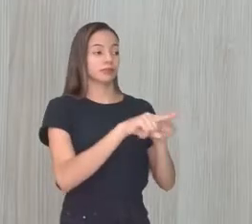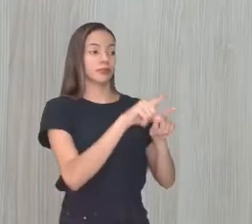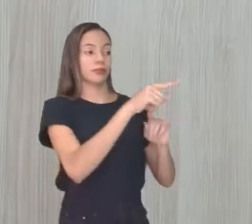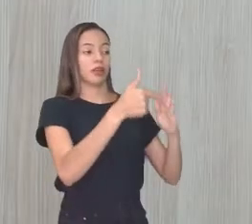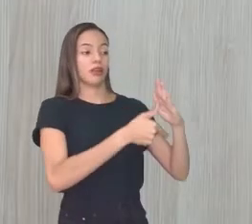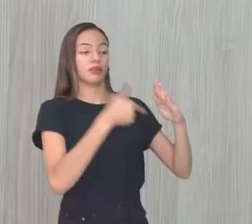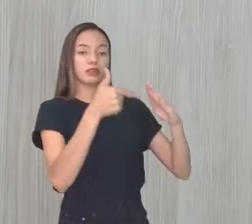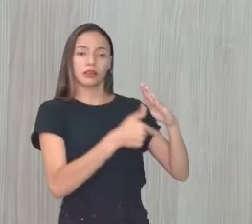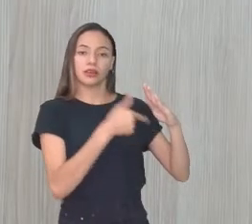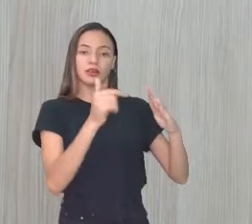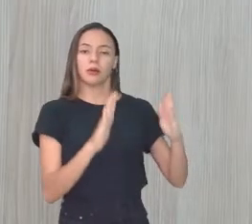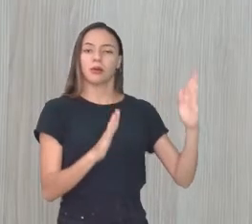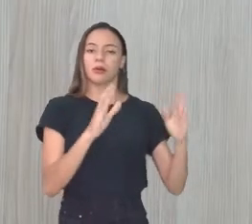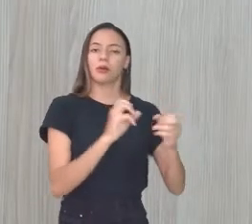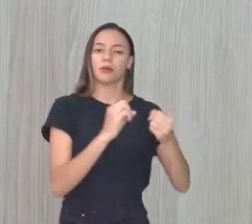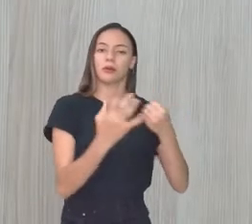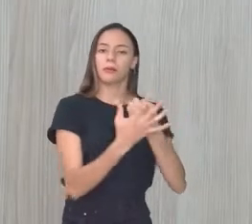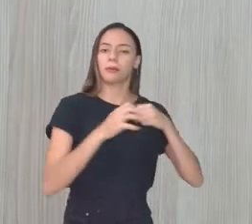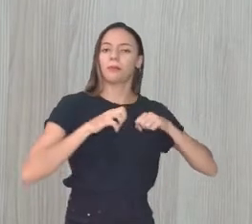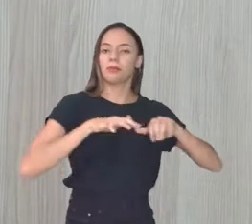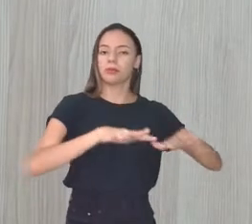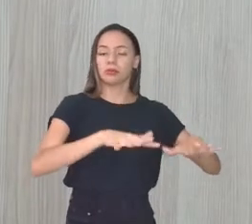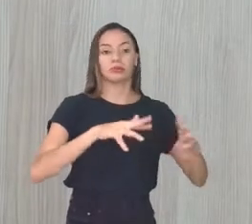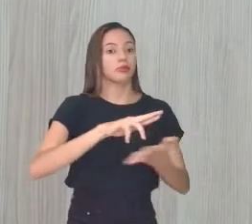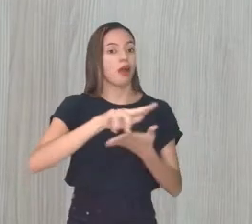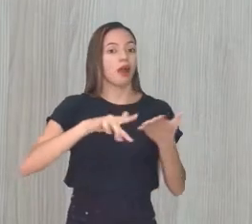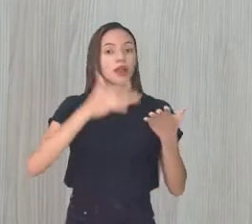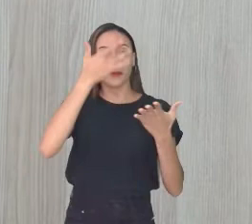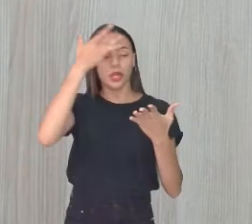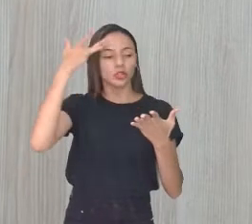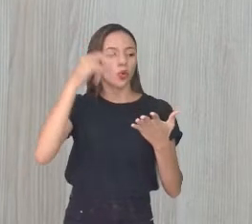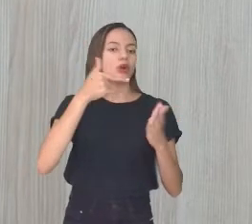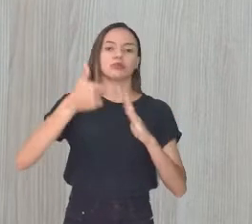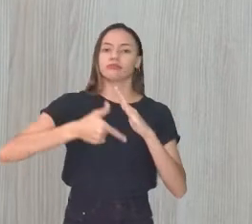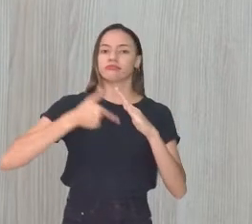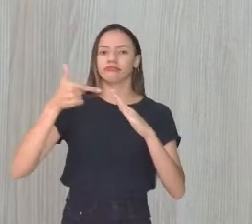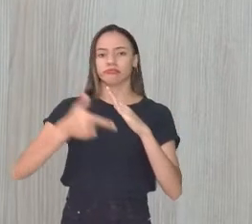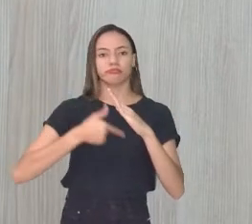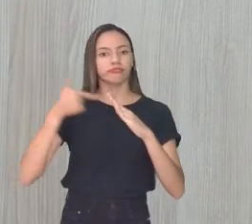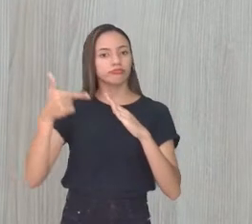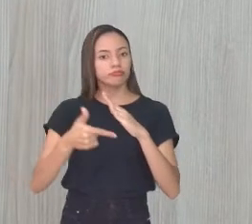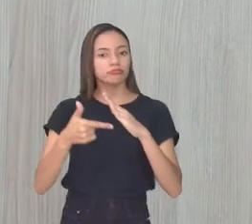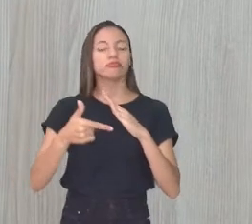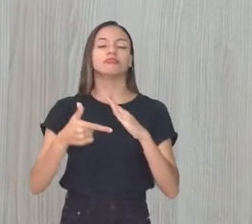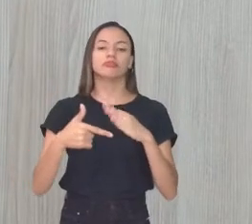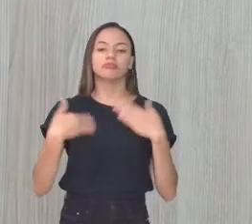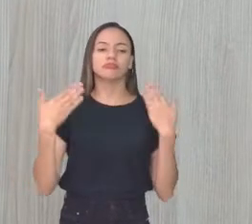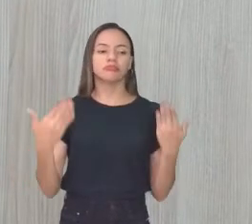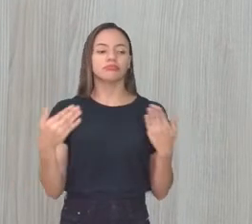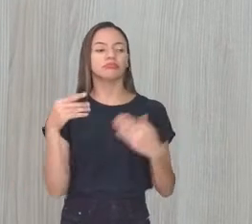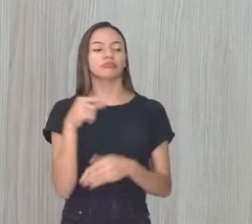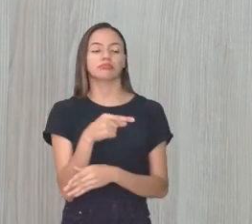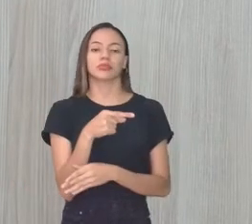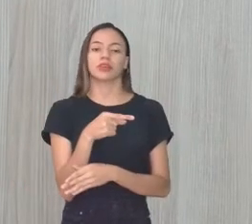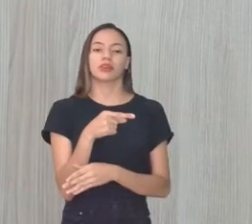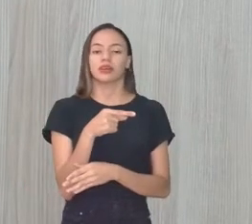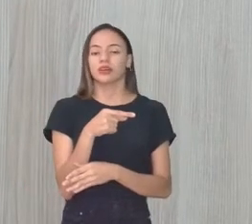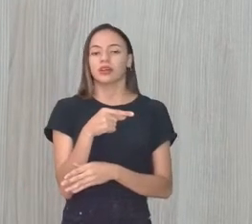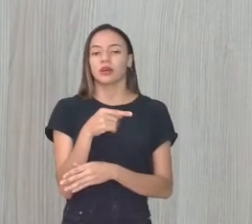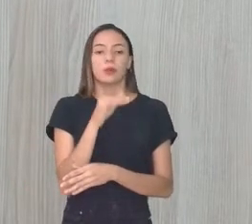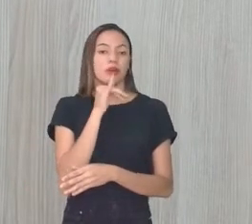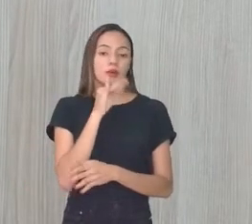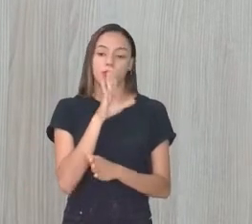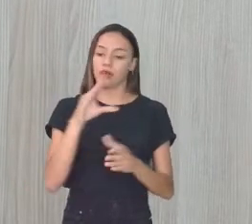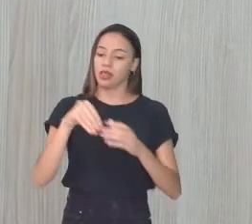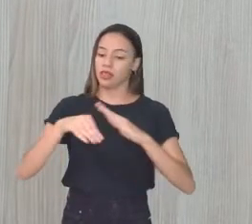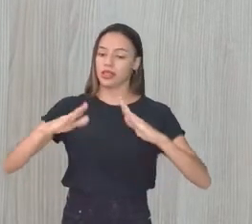Nesse momento aí da pandemia, muitas pessoas que realizaram esse trabalho em casa, acabou condensando dentro de